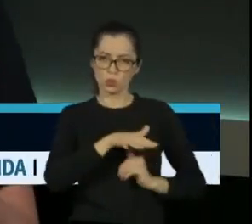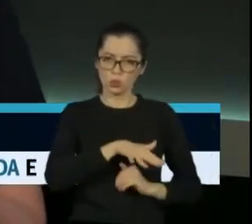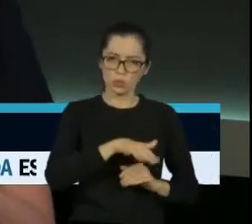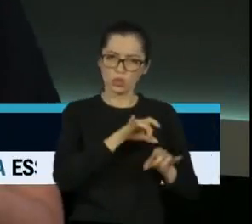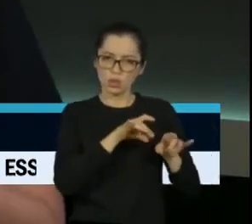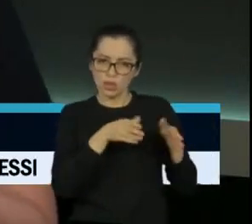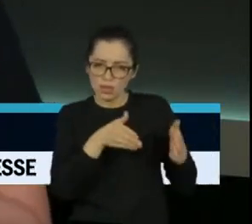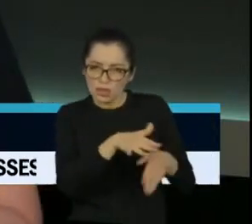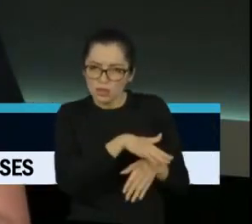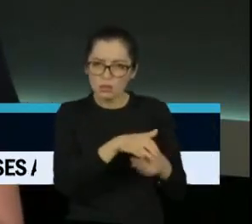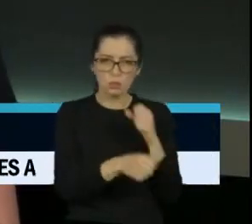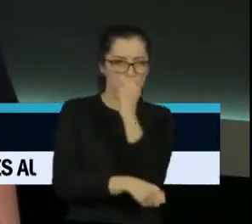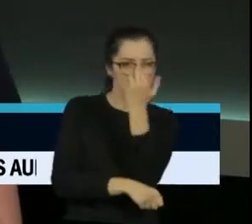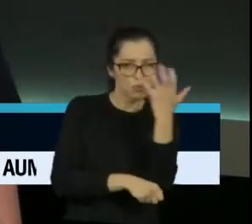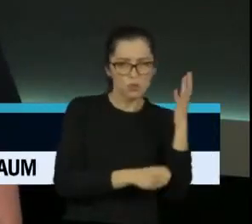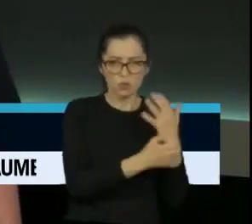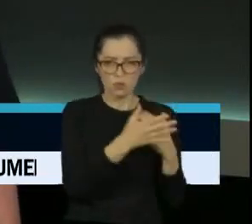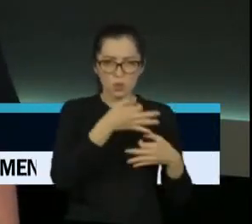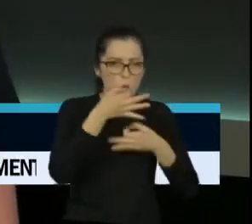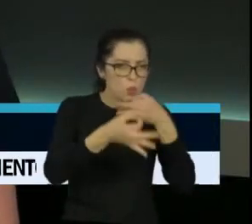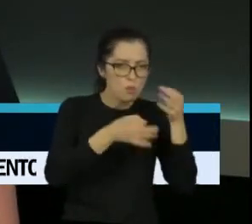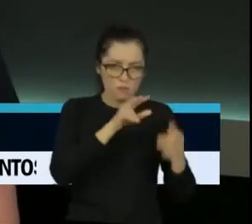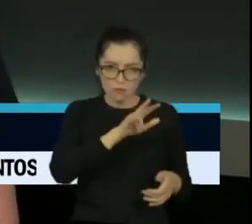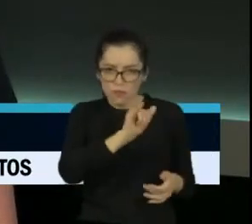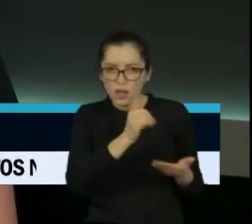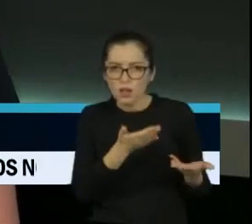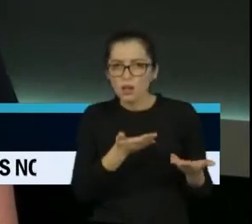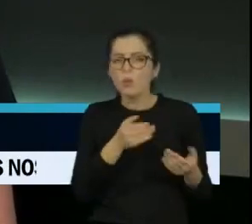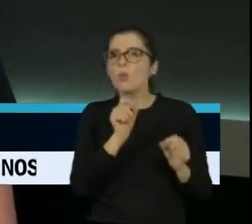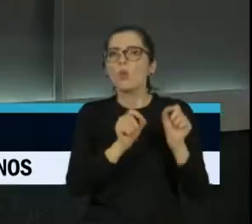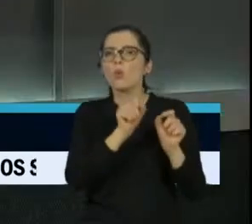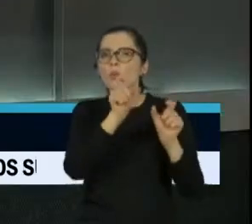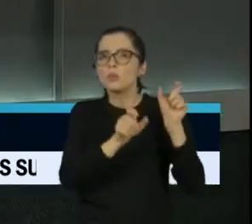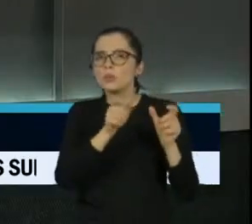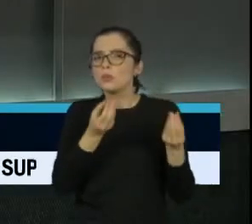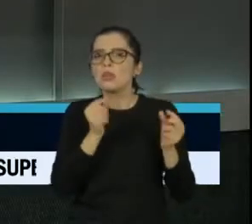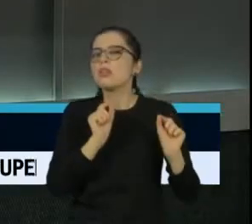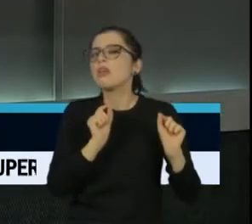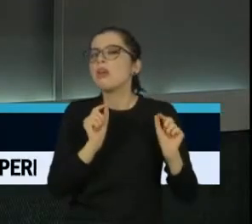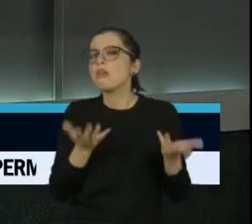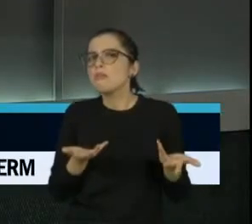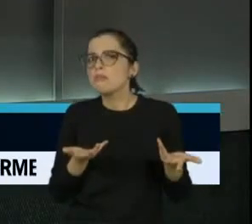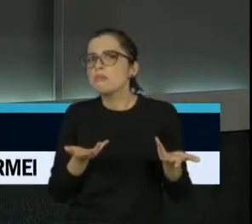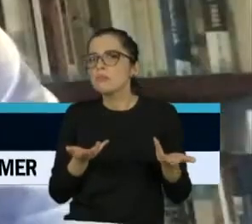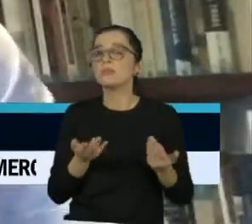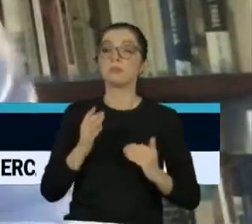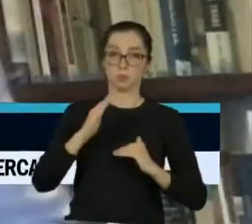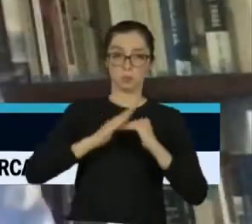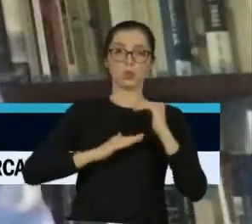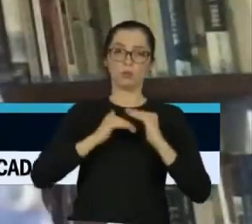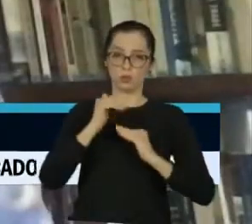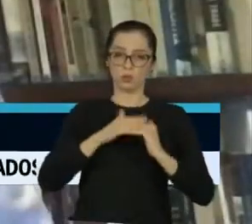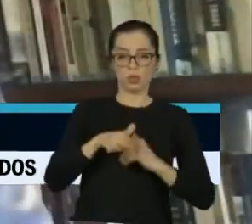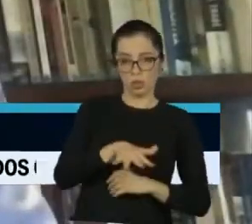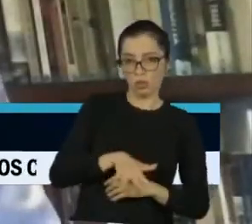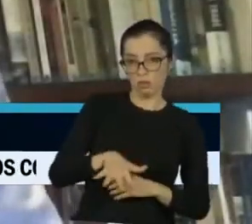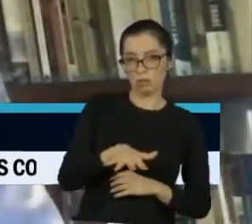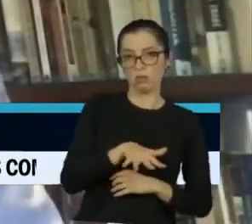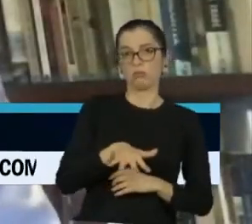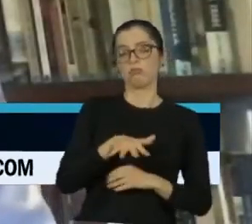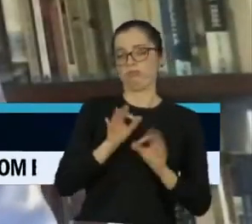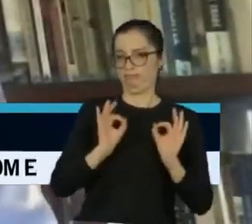área ambiental, Cândido, quem são essas pessoas, quem são essas instituições? São especialistas. Nós tivemos no